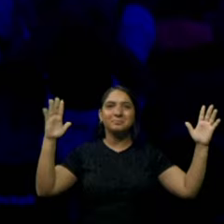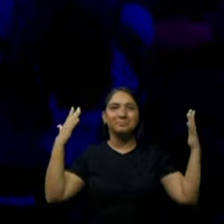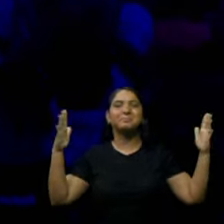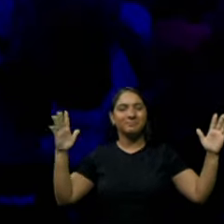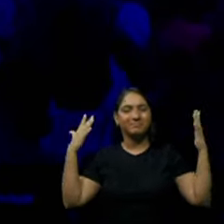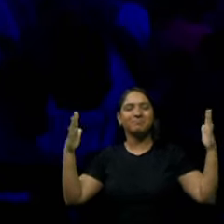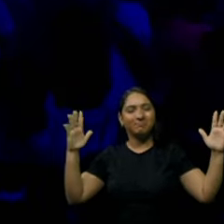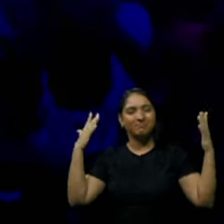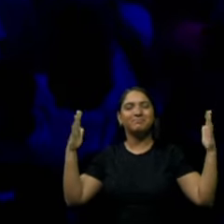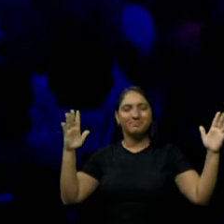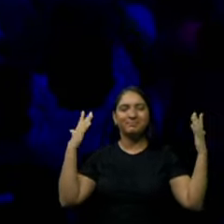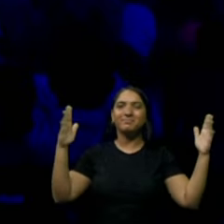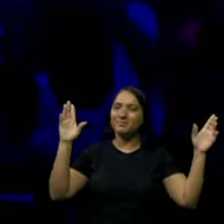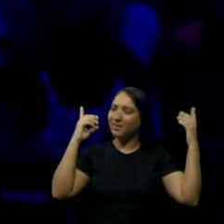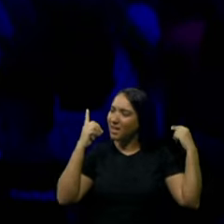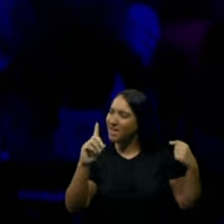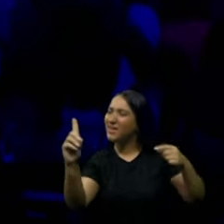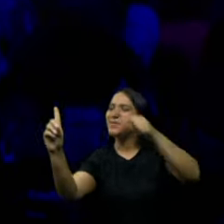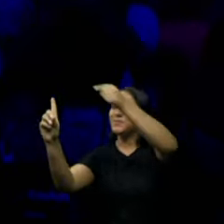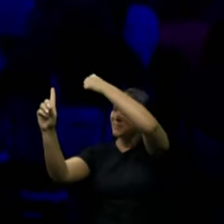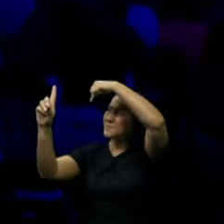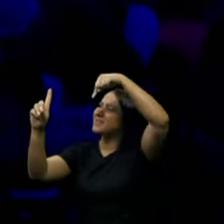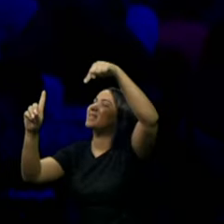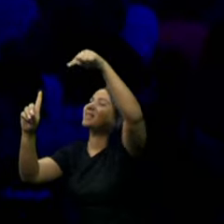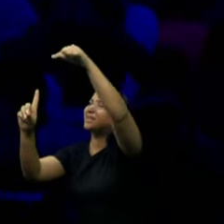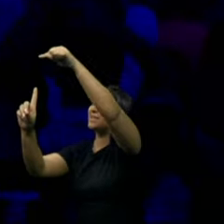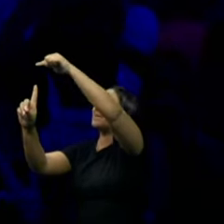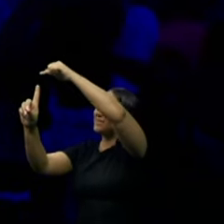E aí E aí